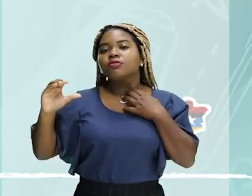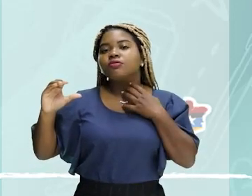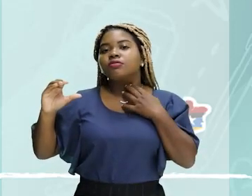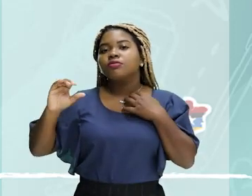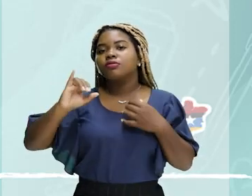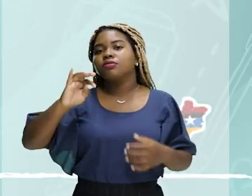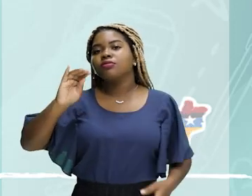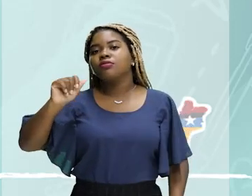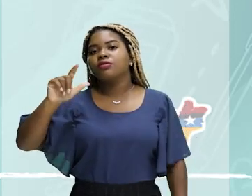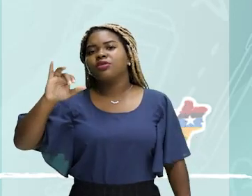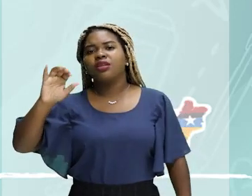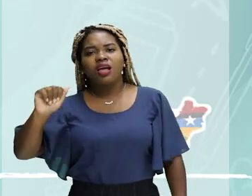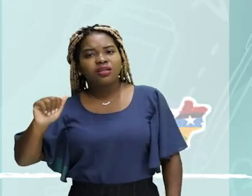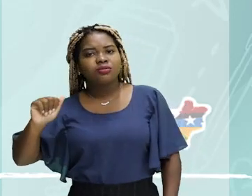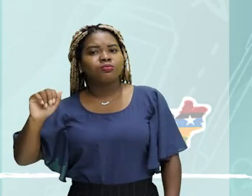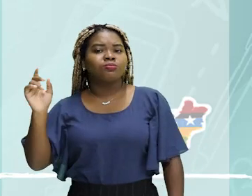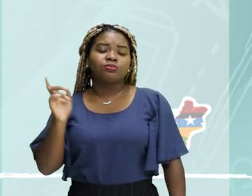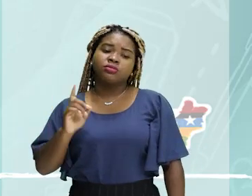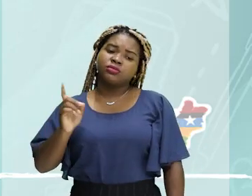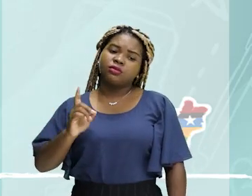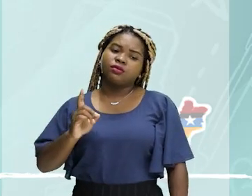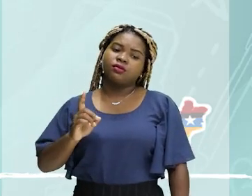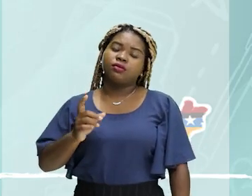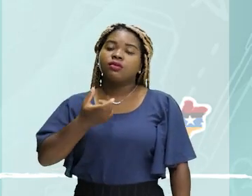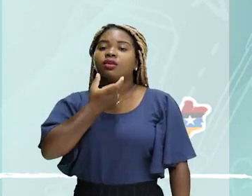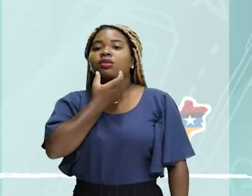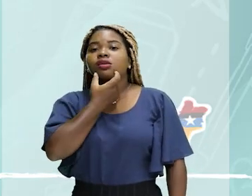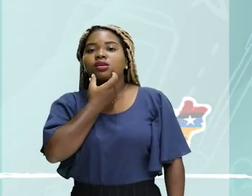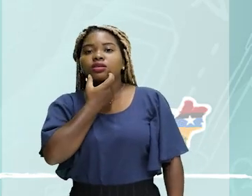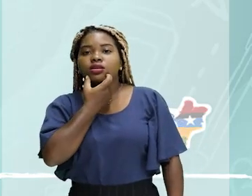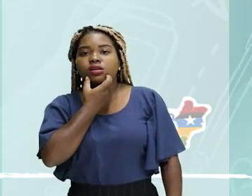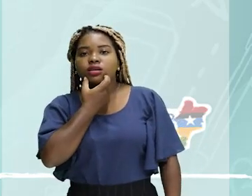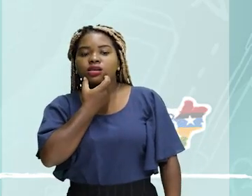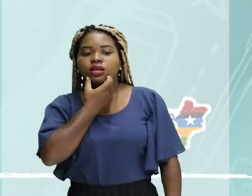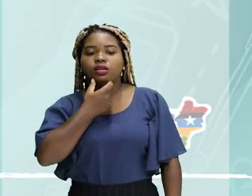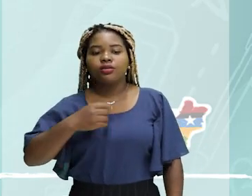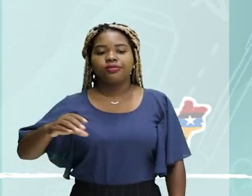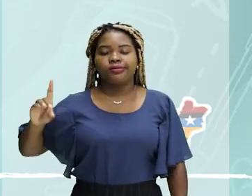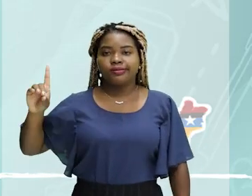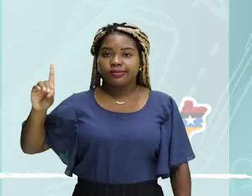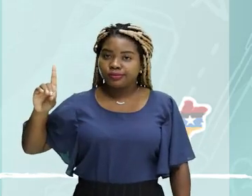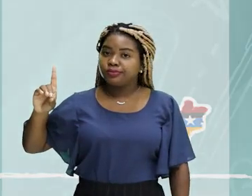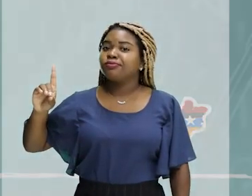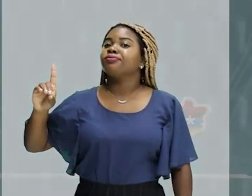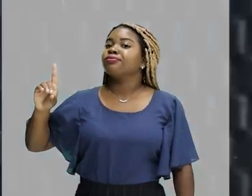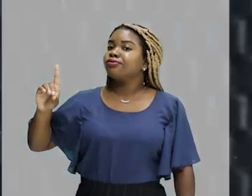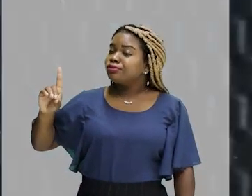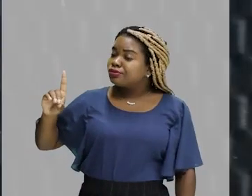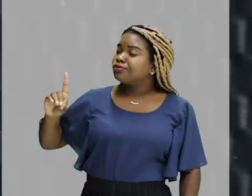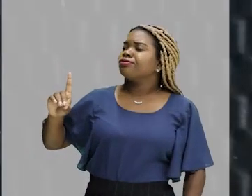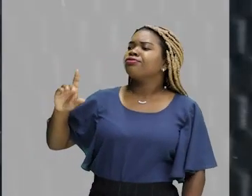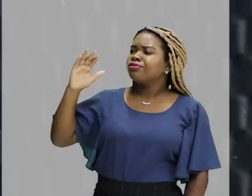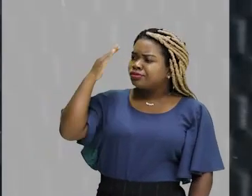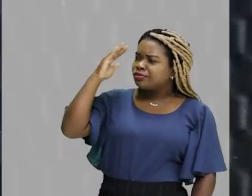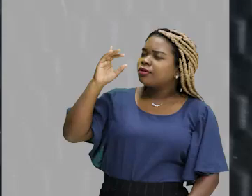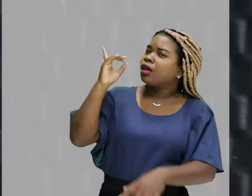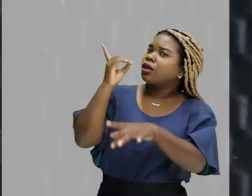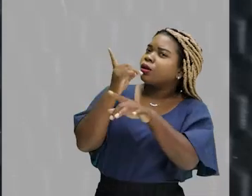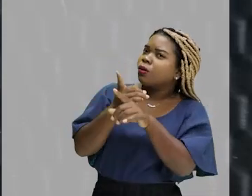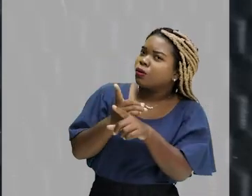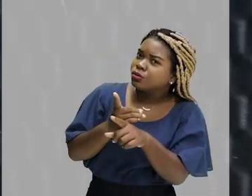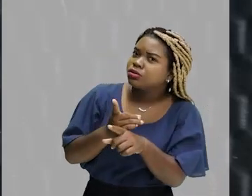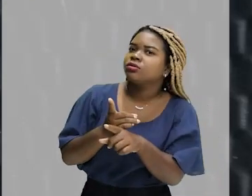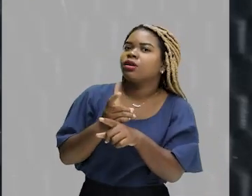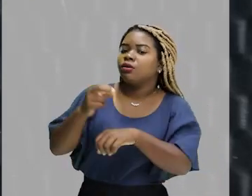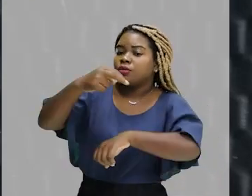no Império Romano, mas não é o berço da Revolução Industrial. Olha só. A Inglaterra, sim, encontramos a